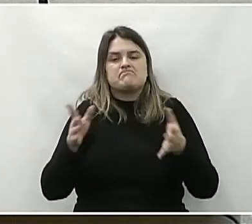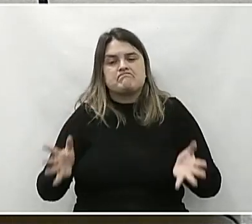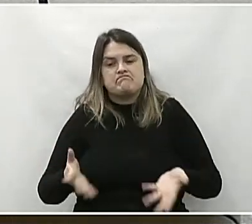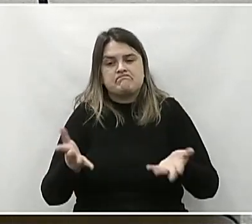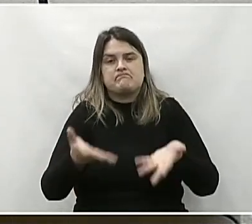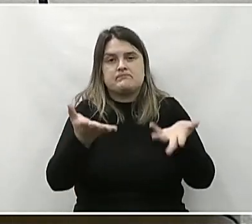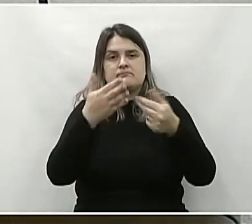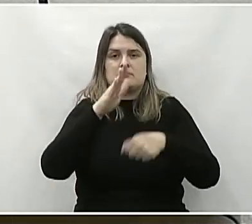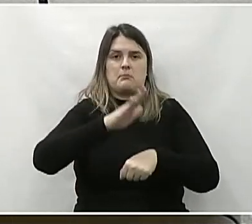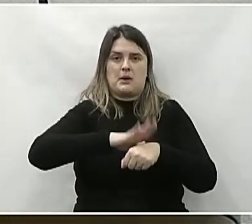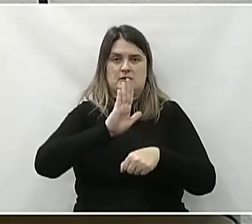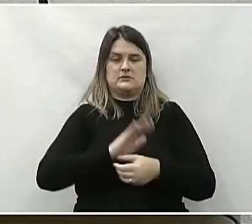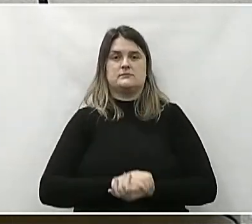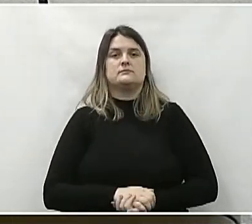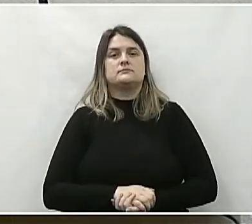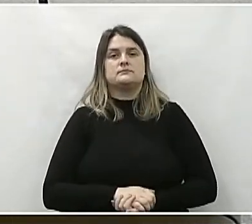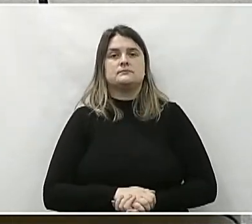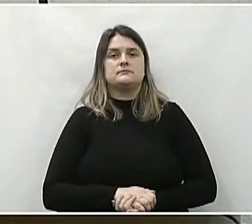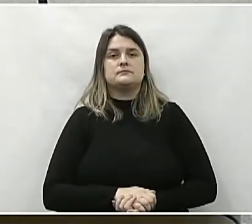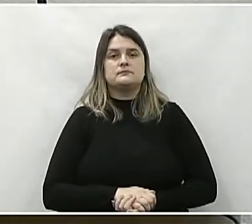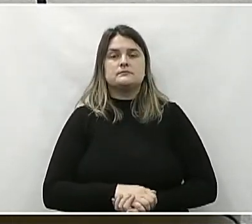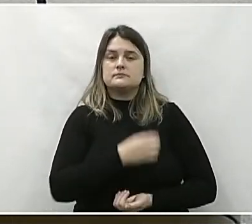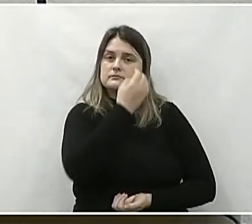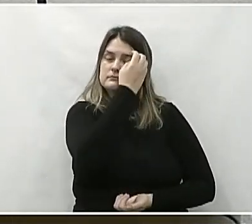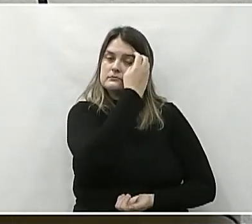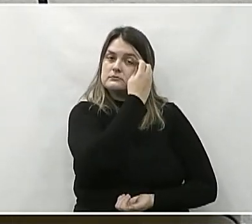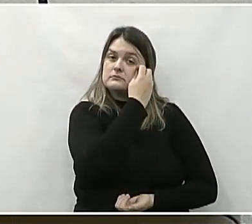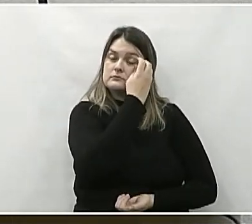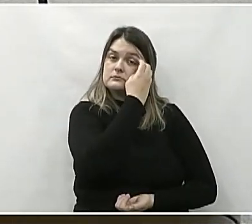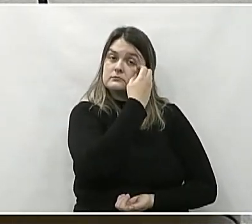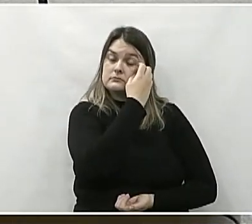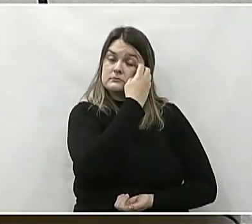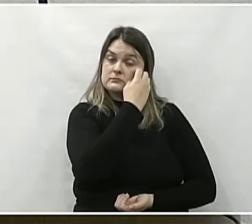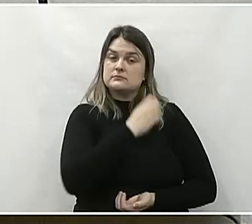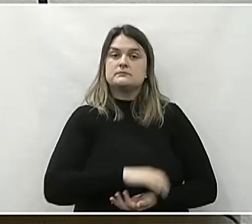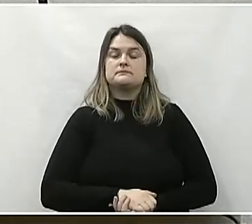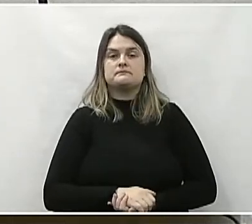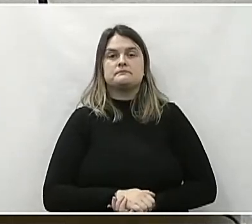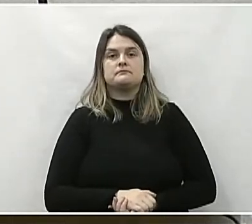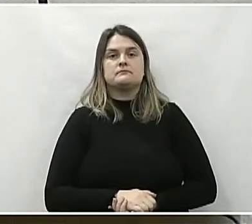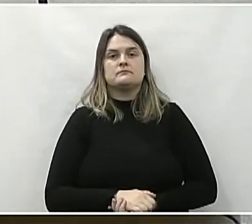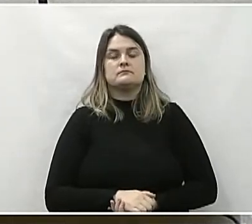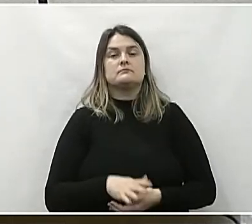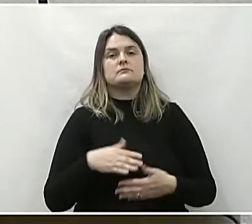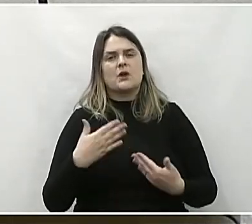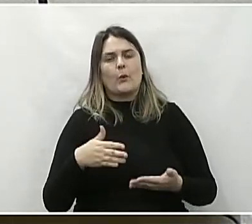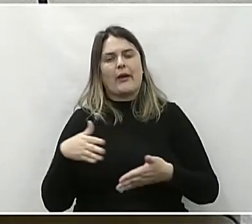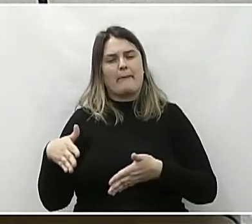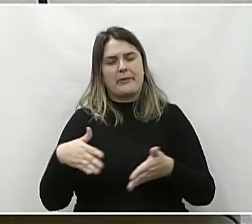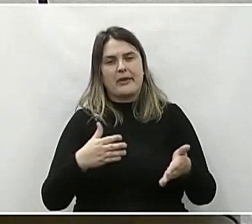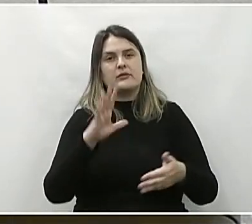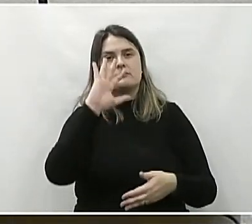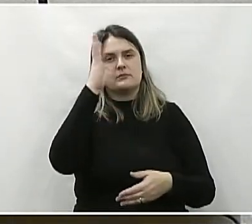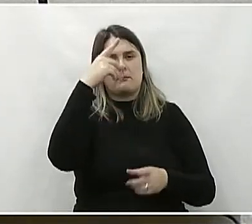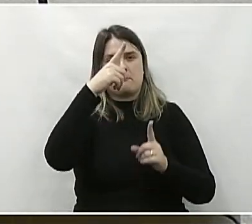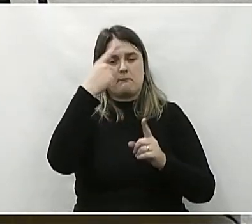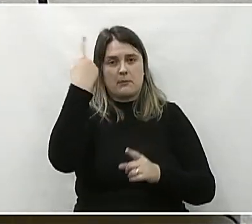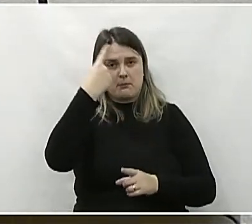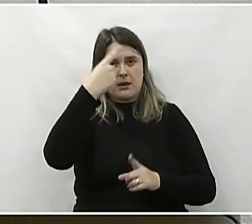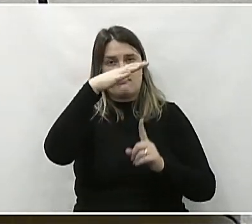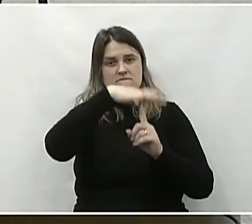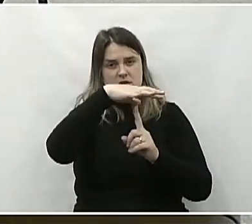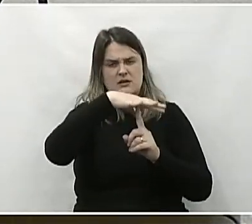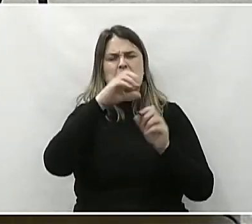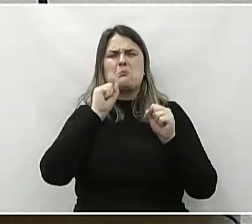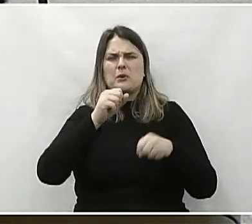cada vez mais e também é com essa caminhada com essa 1ª feira que